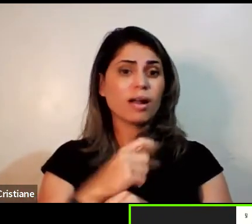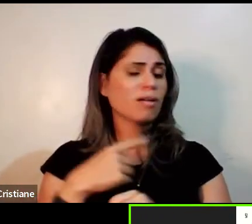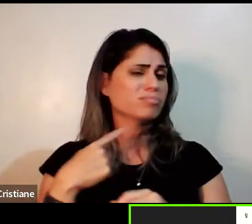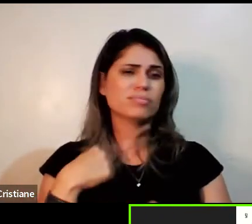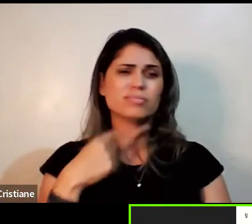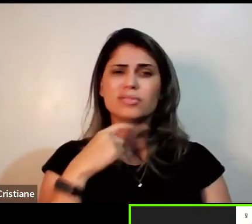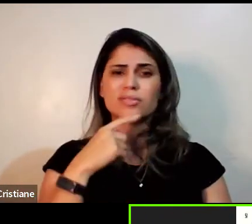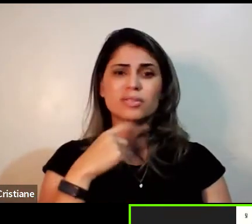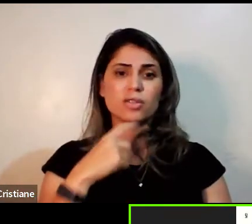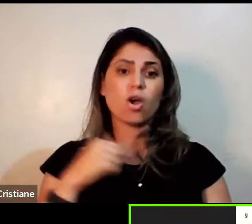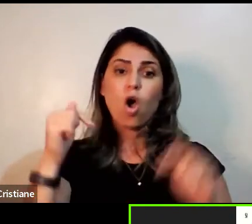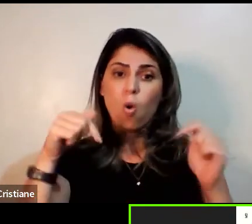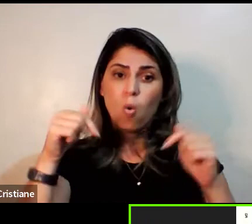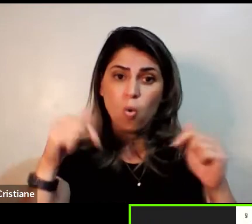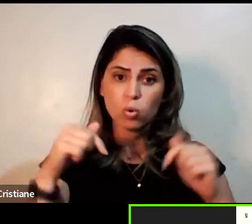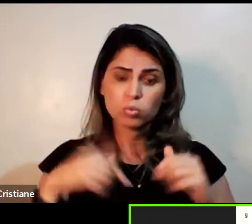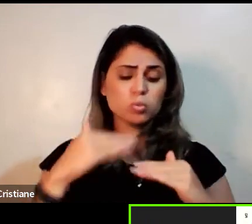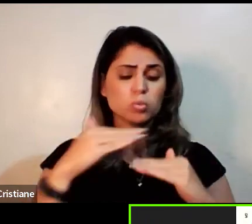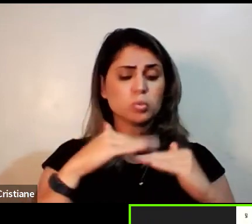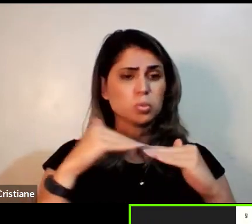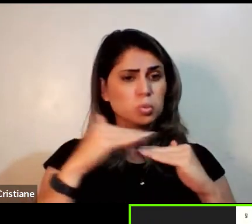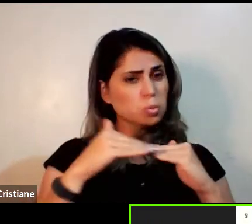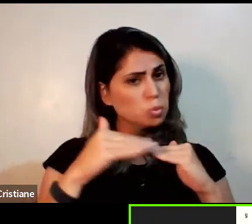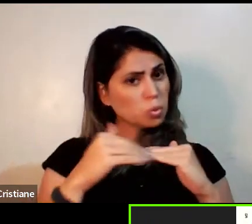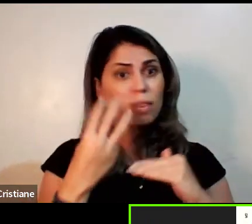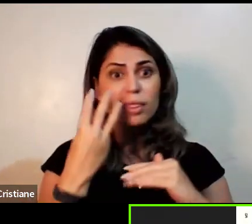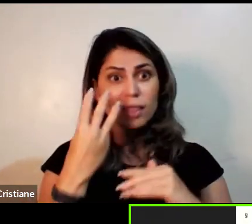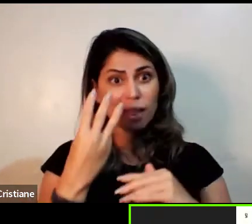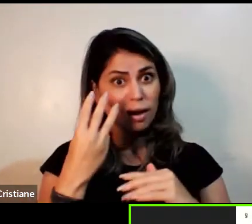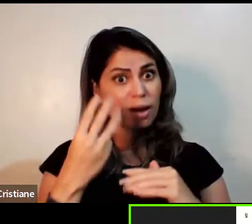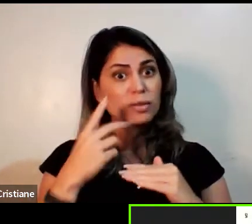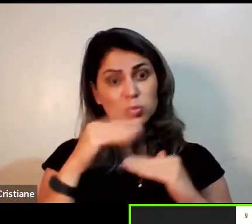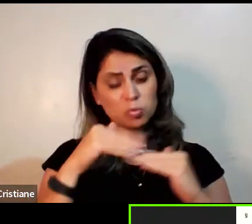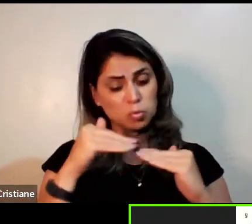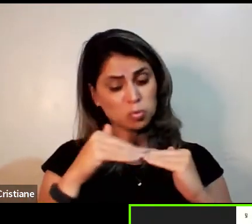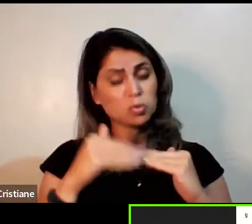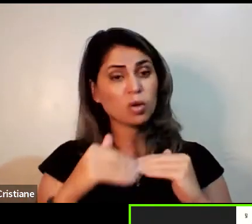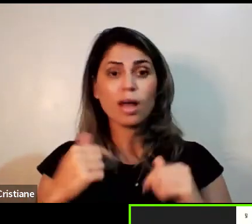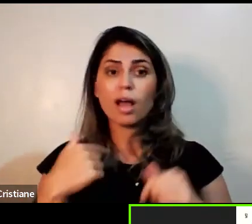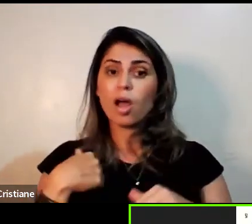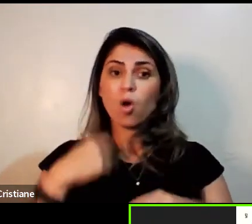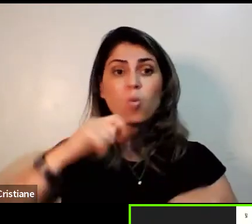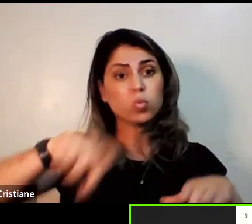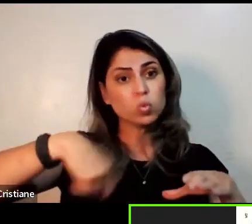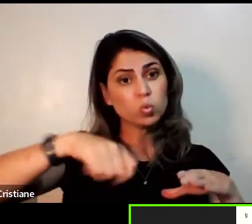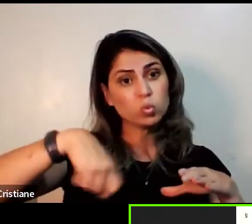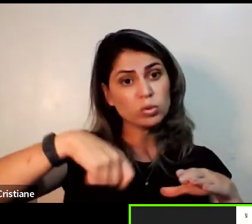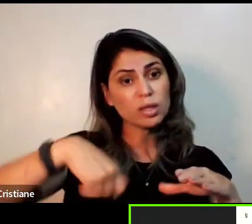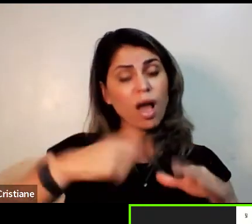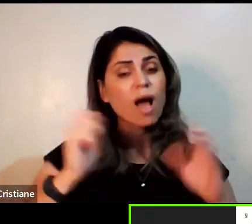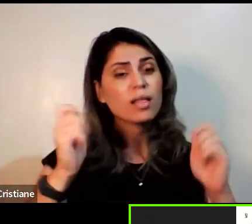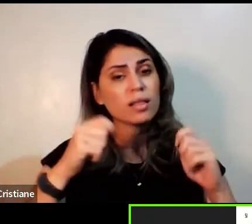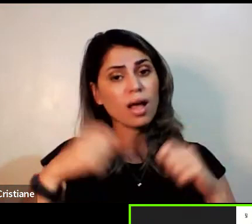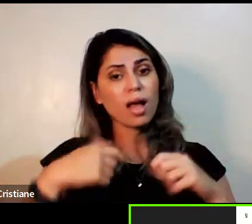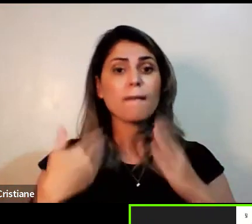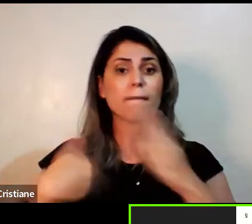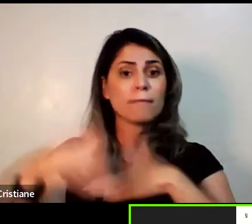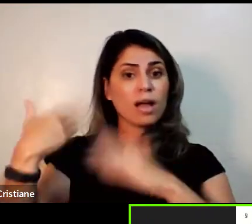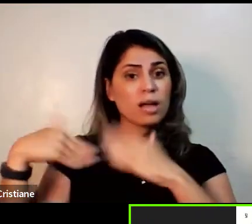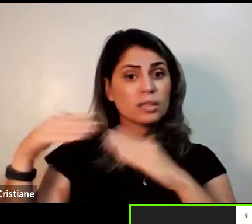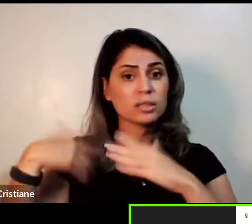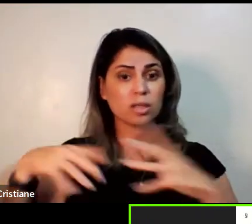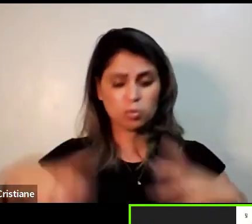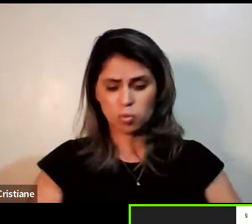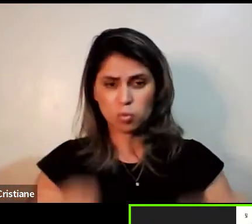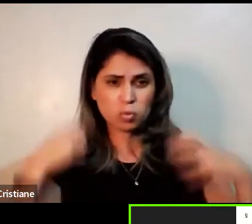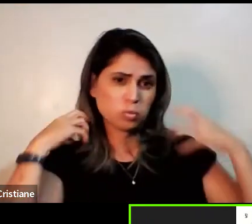atender até 3 pessoas, consigo cozinhar, consigo me cuidar, porque eu não tinha força, às vezes, para vestir minha roupa. Se eu lavasse